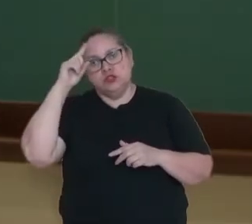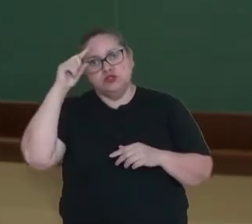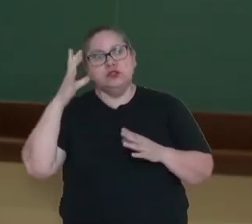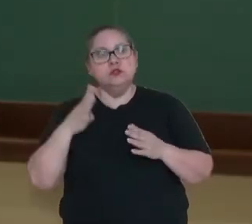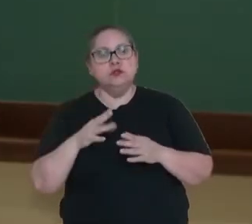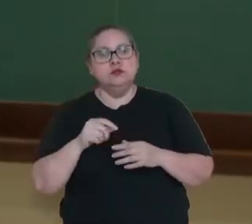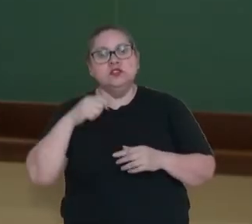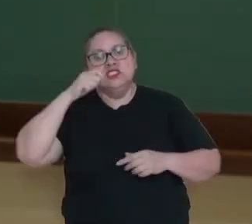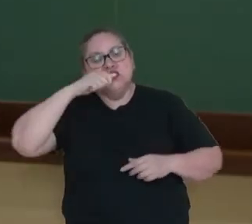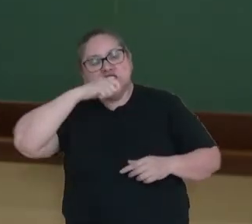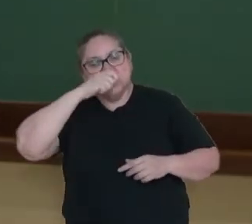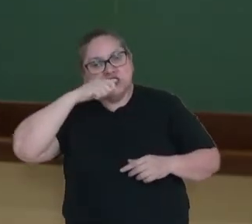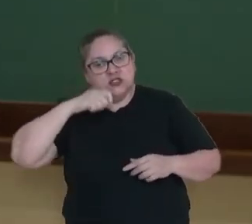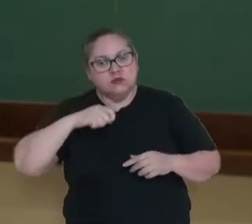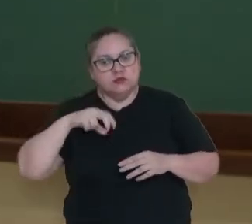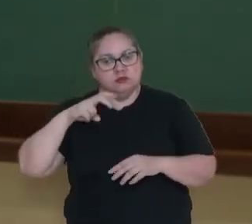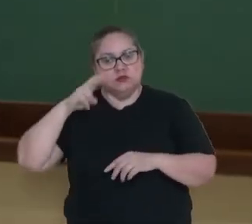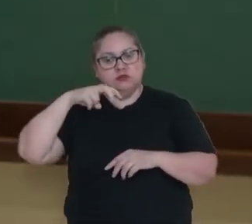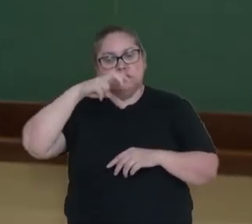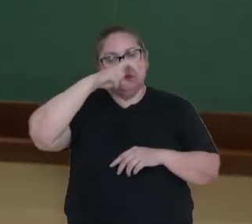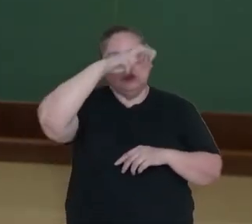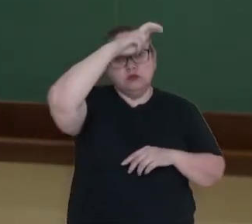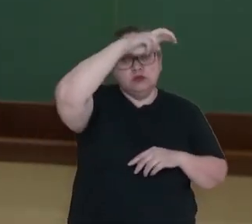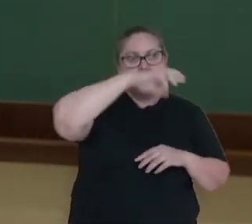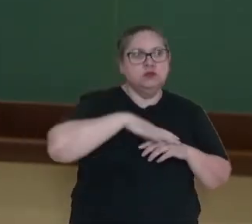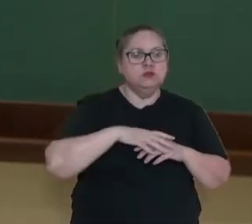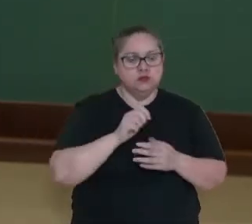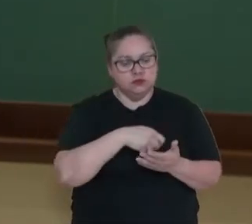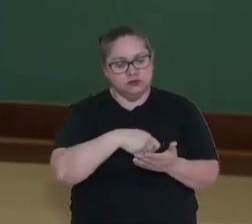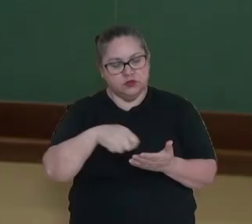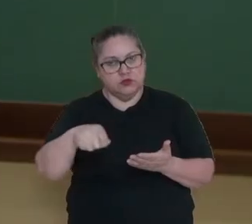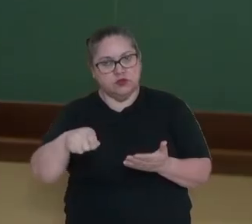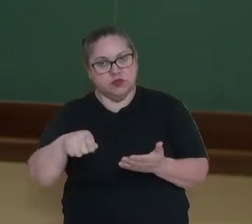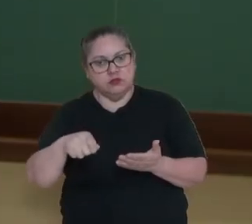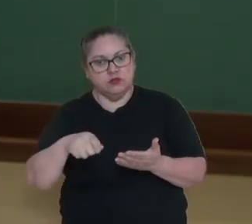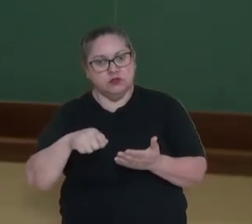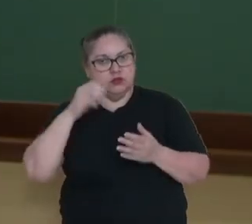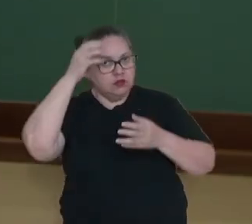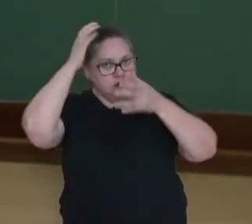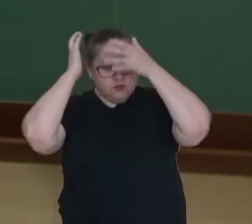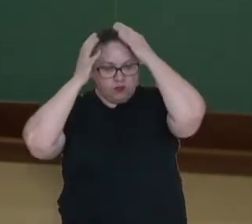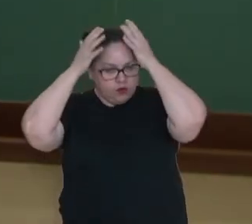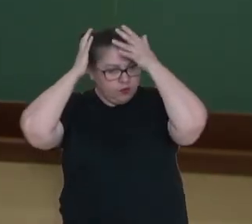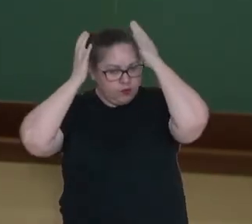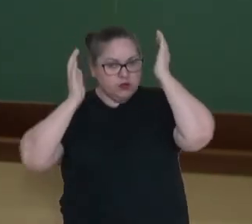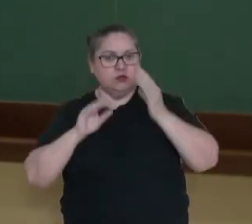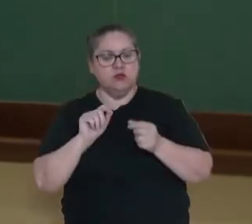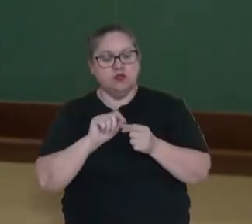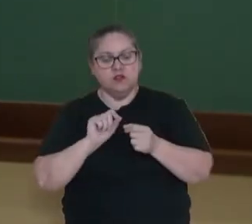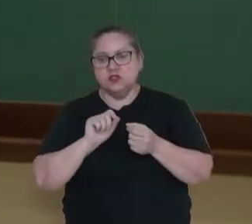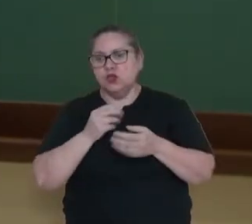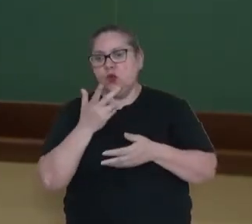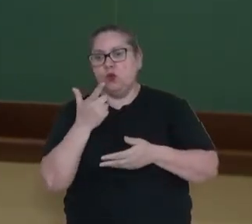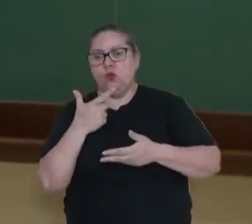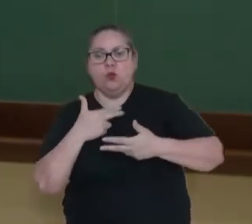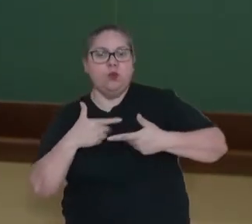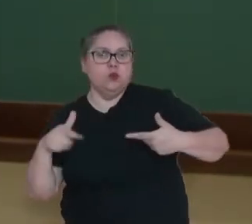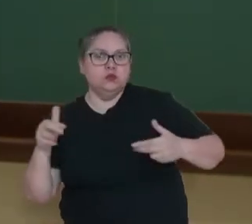exemplo, escovar os dentes, subir a escada, escrever, lavar o cabelo, fazer algum